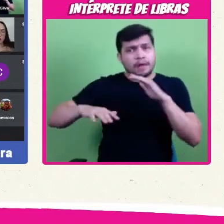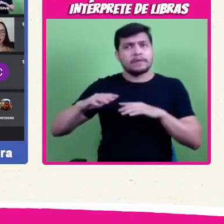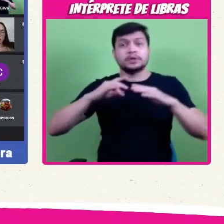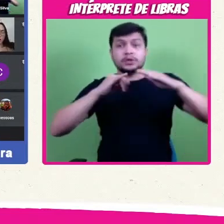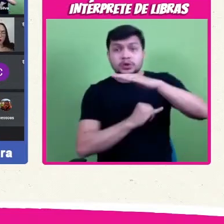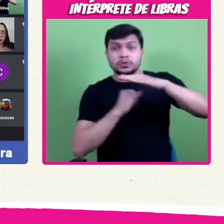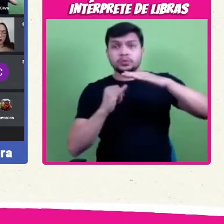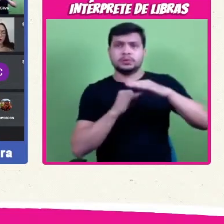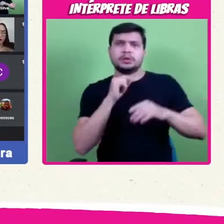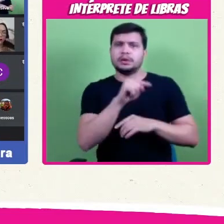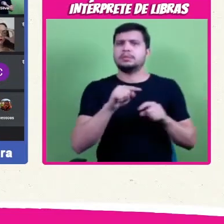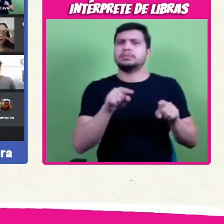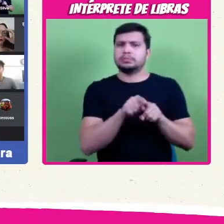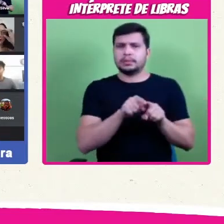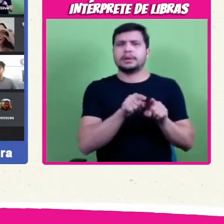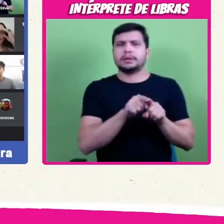que ser denunciado, né?